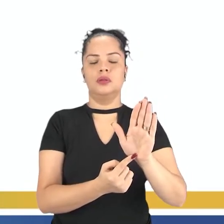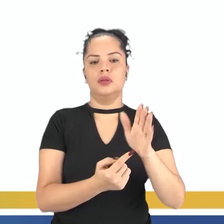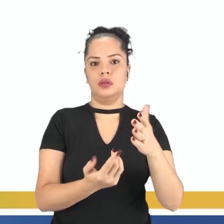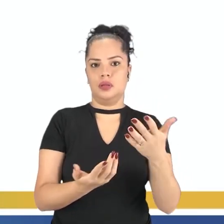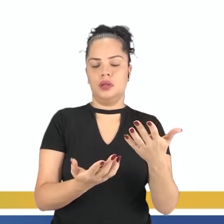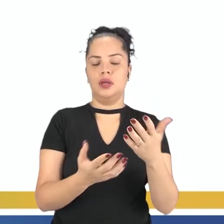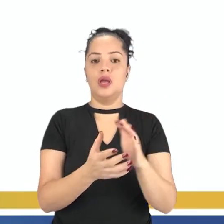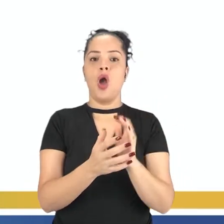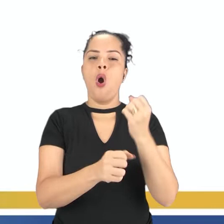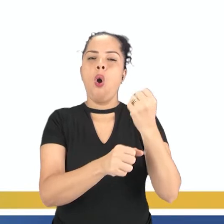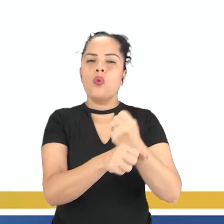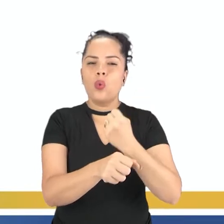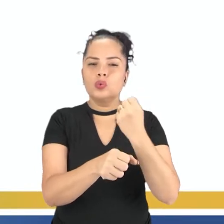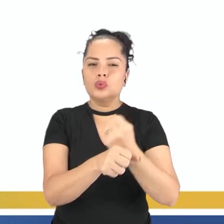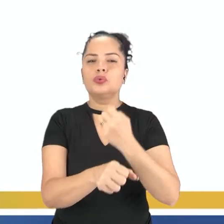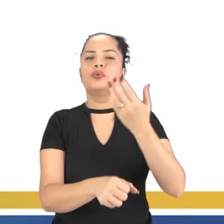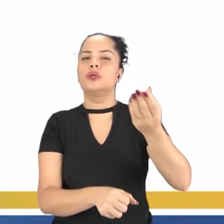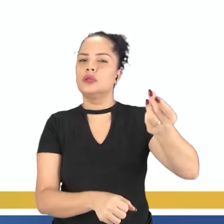pelos egípcios,